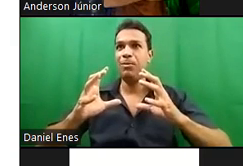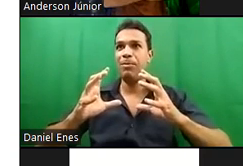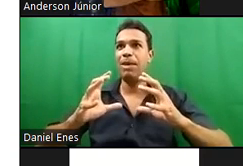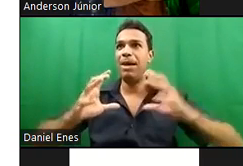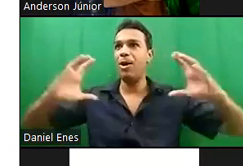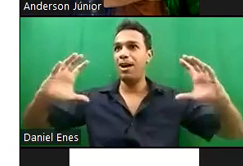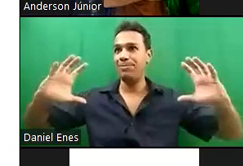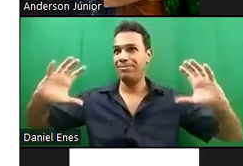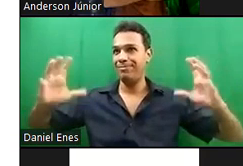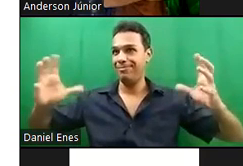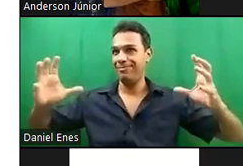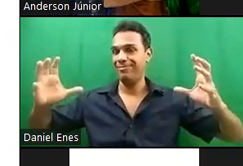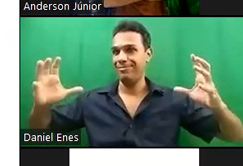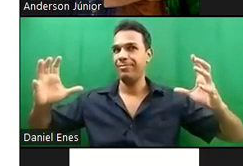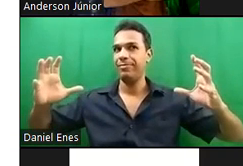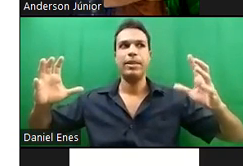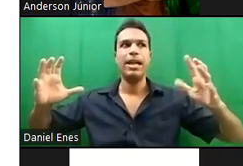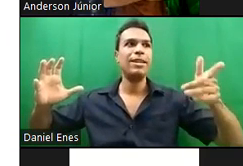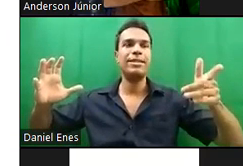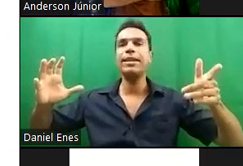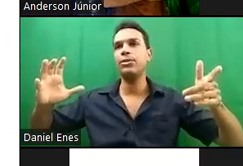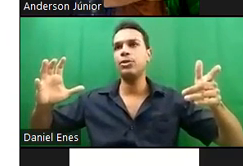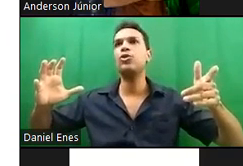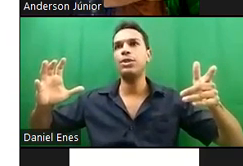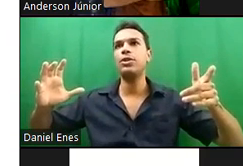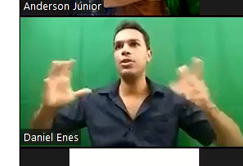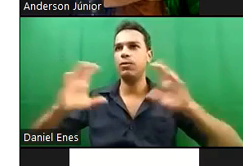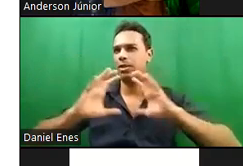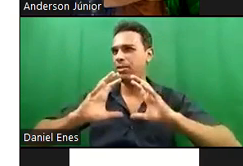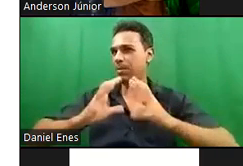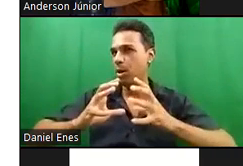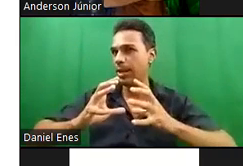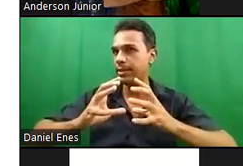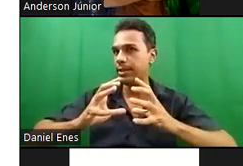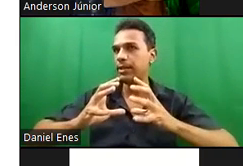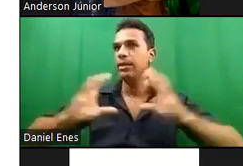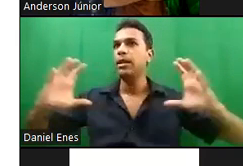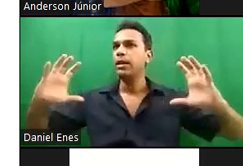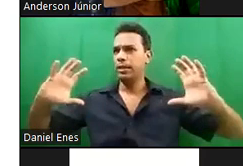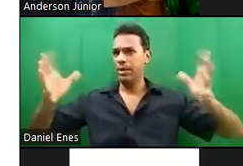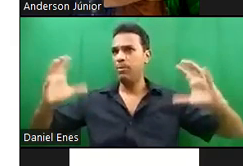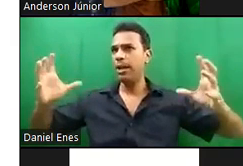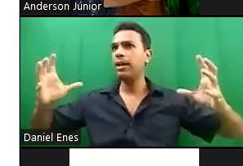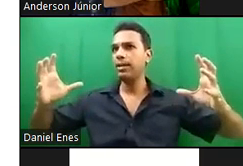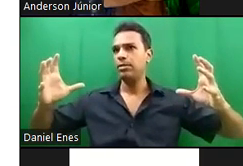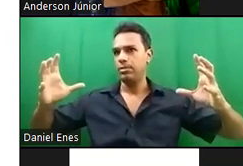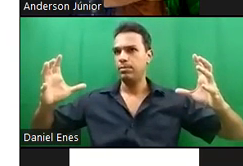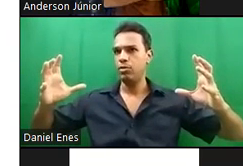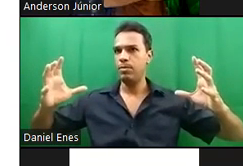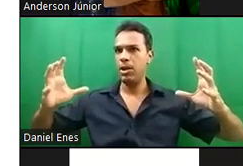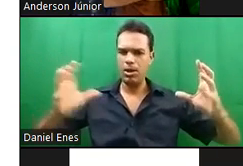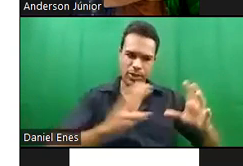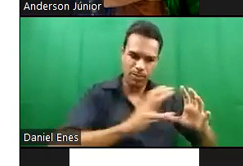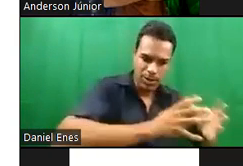quero uma bola maior. Agora, se tratando de substantivo, ó. Tem uma bola assim e tem uma bola um